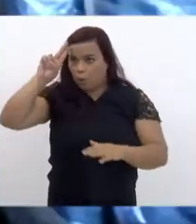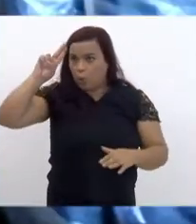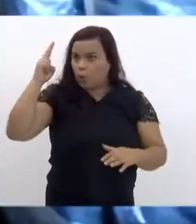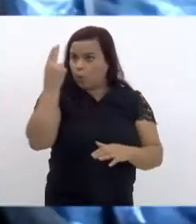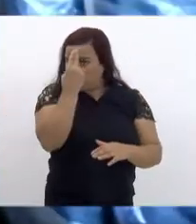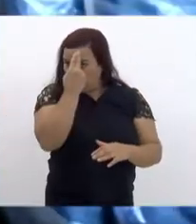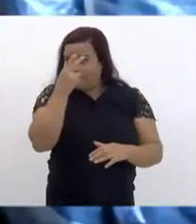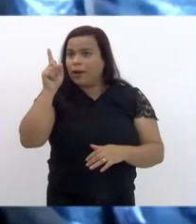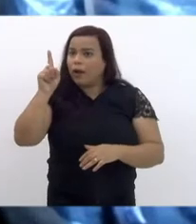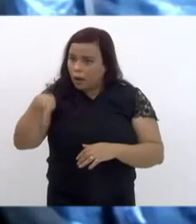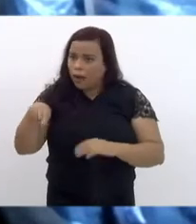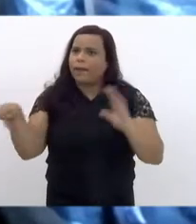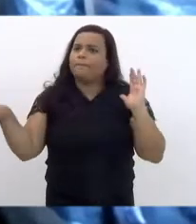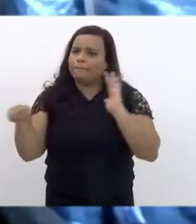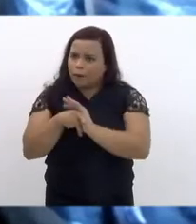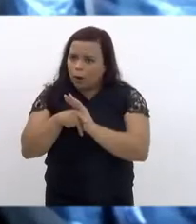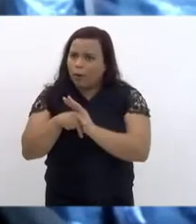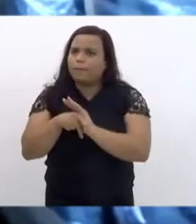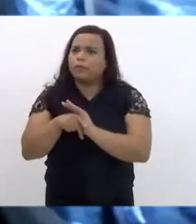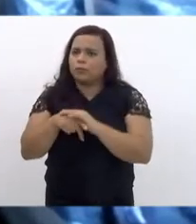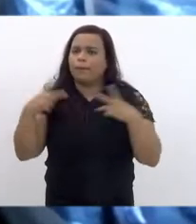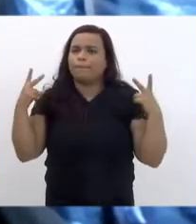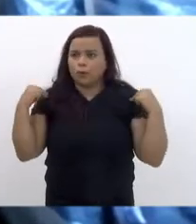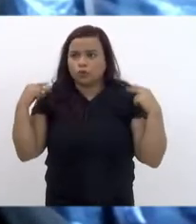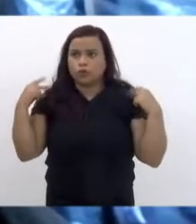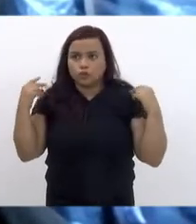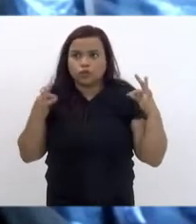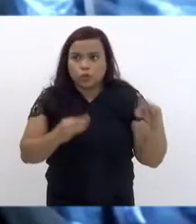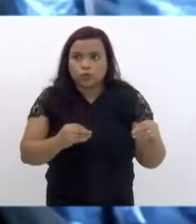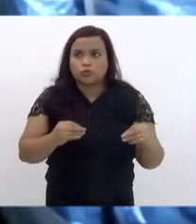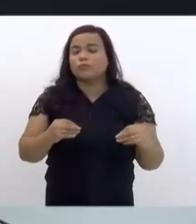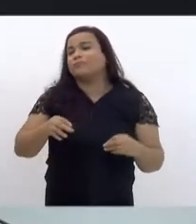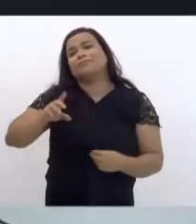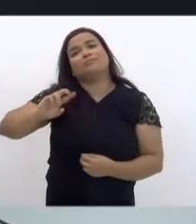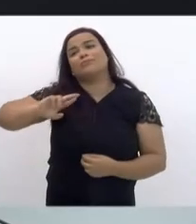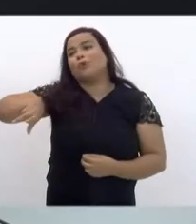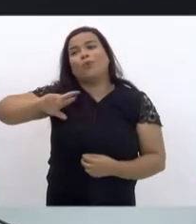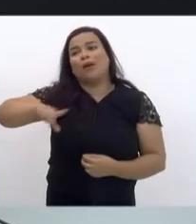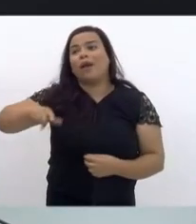próprios motoristas, quase todos? Necessariamente não, Mica.